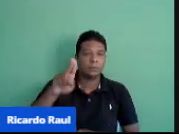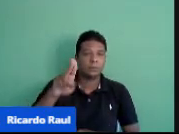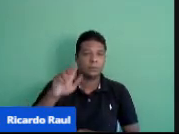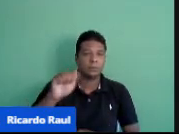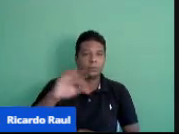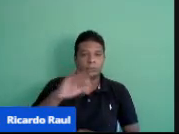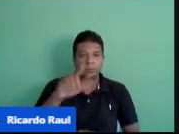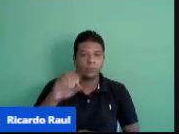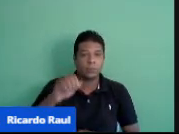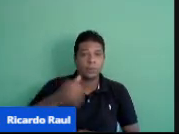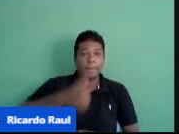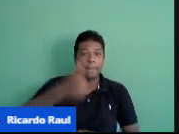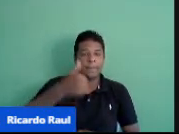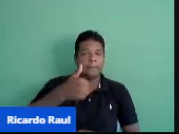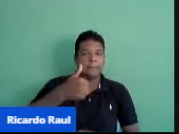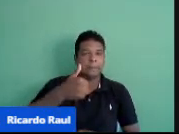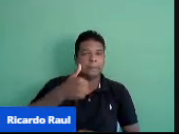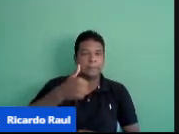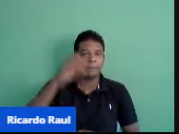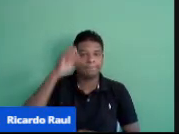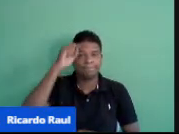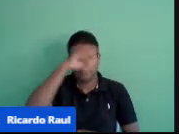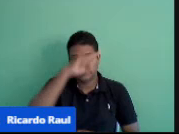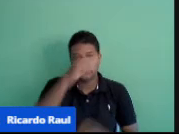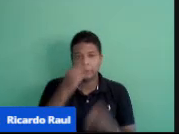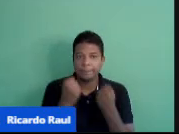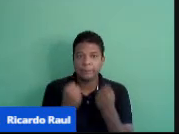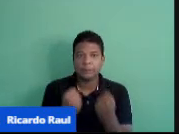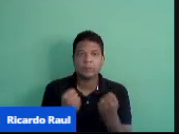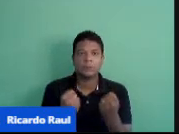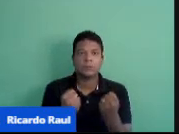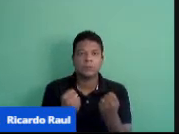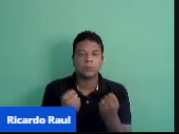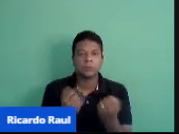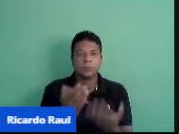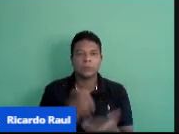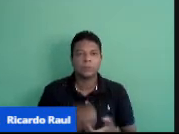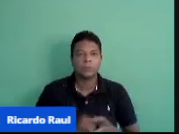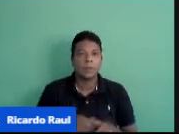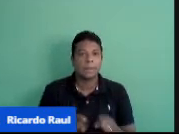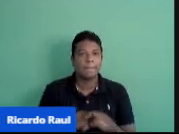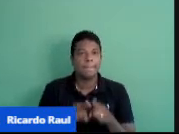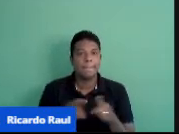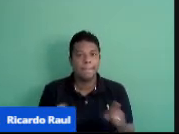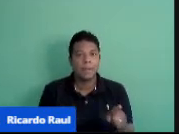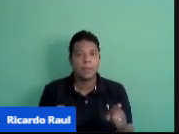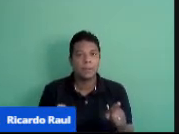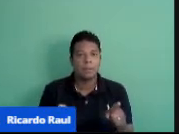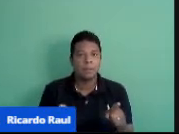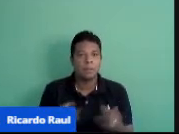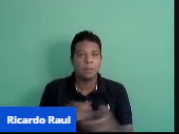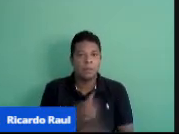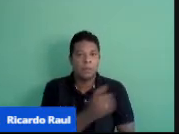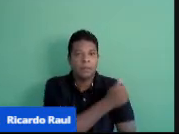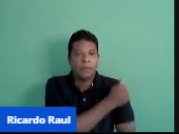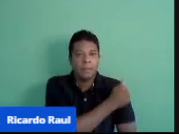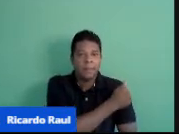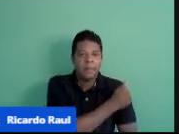no terceiro, quarto bimestre do sétimo ano, né? Mas a questão do aluno,